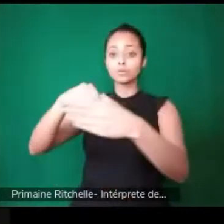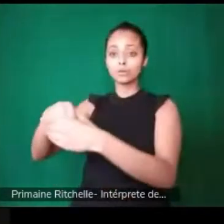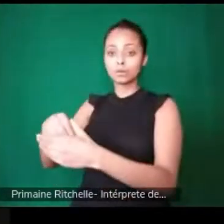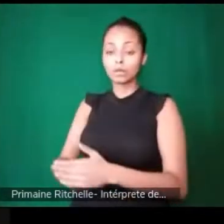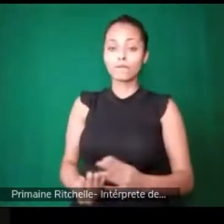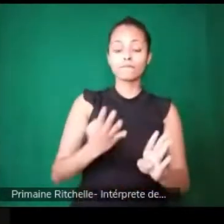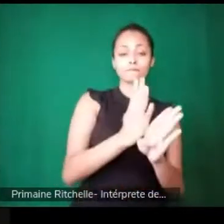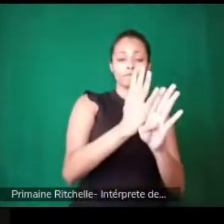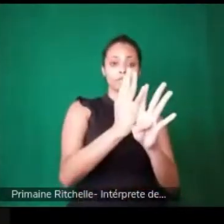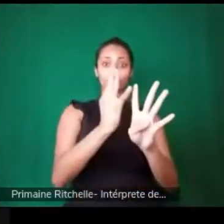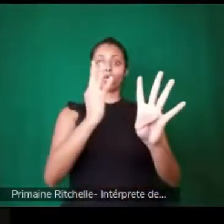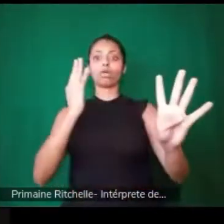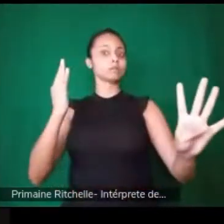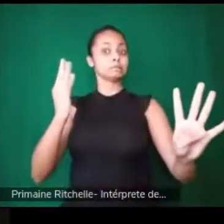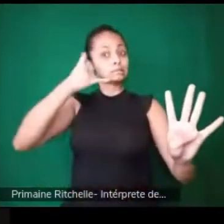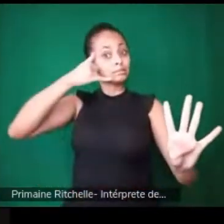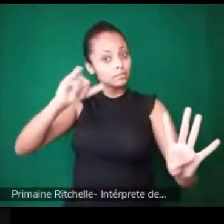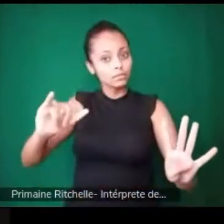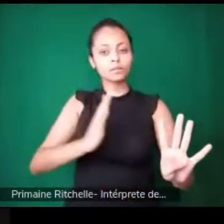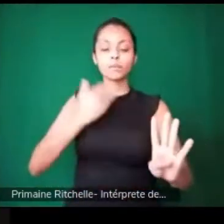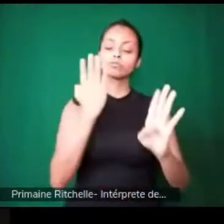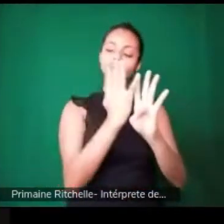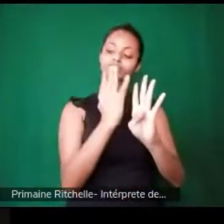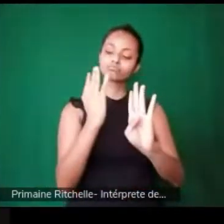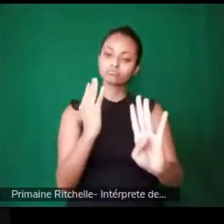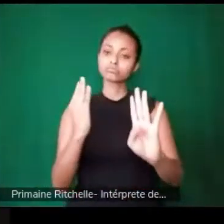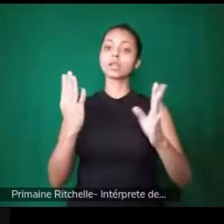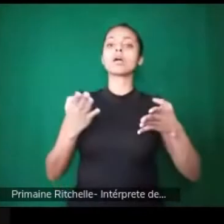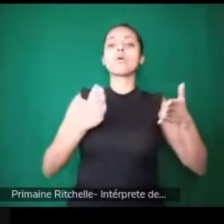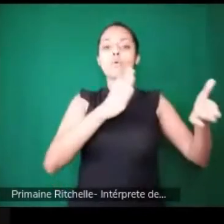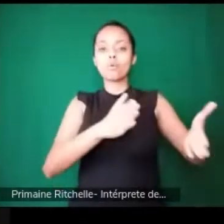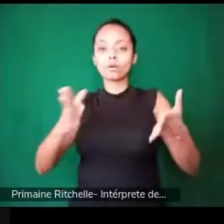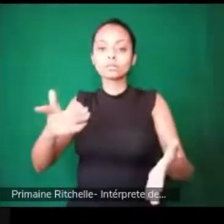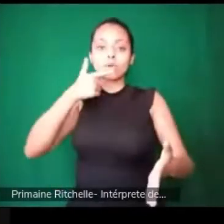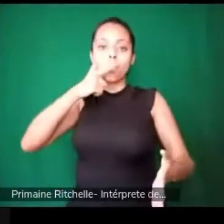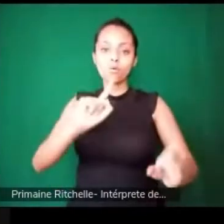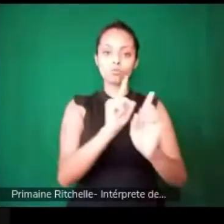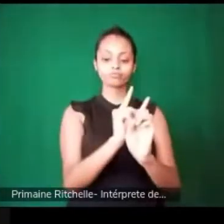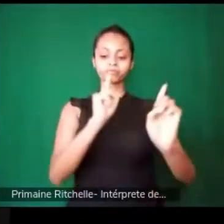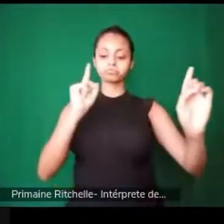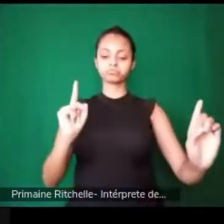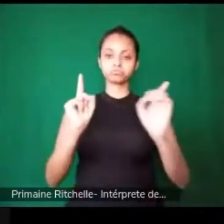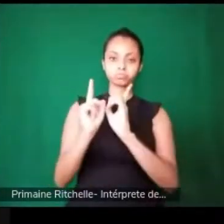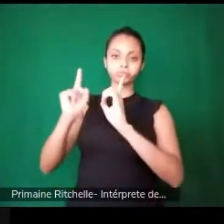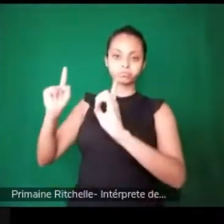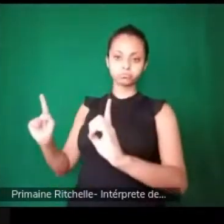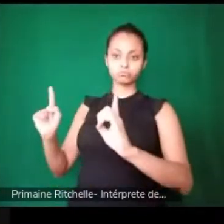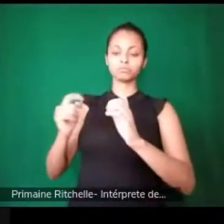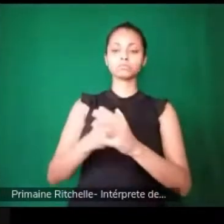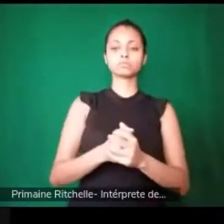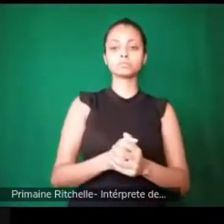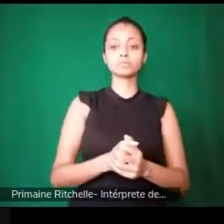E se caso houver filas, né, organizá-las, né, para manter o distanciamento. E também é recomendável que o